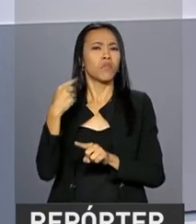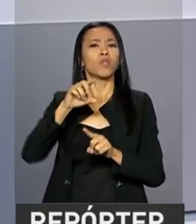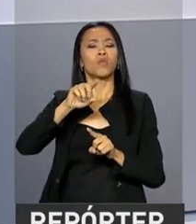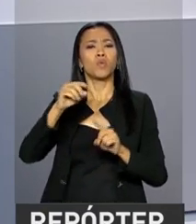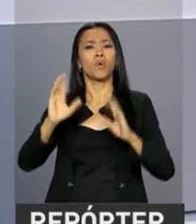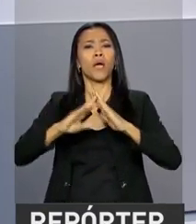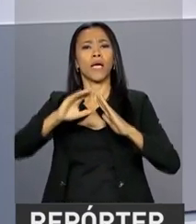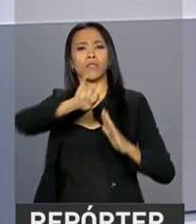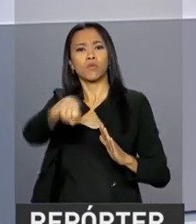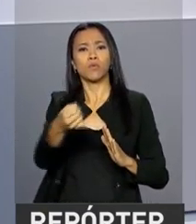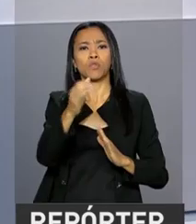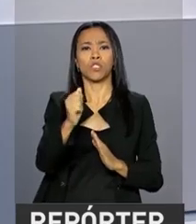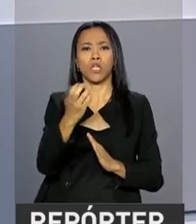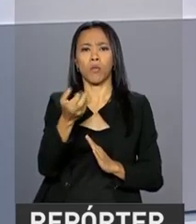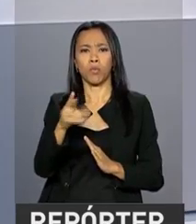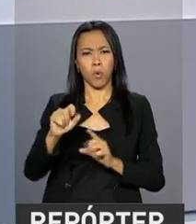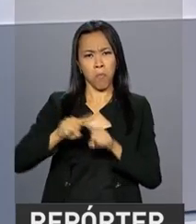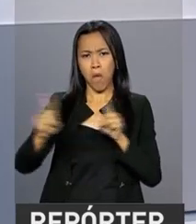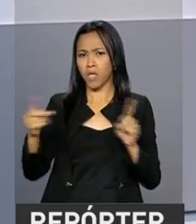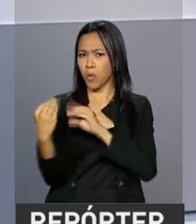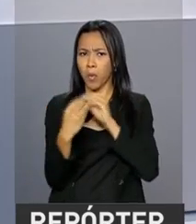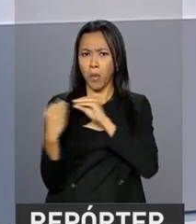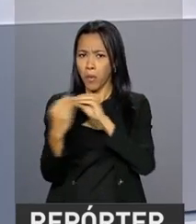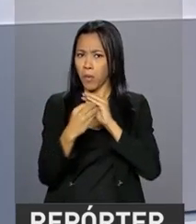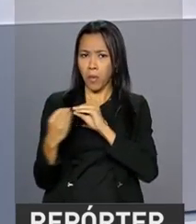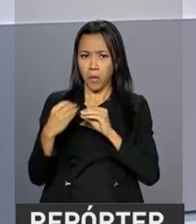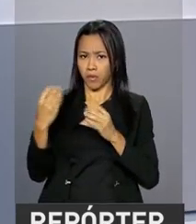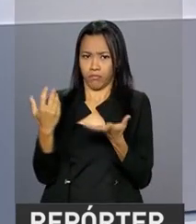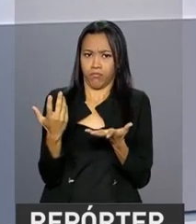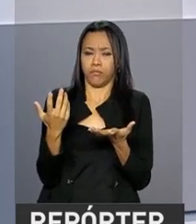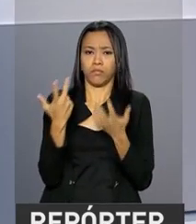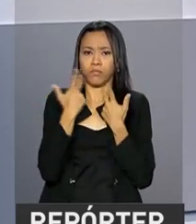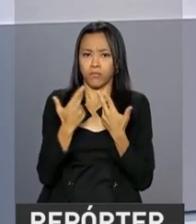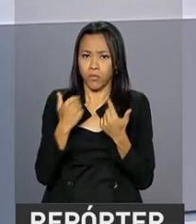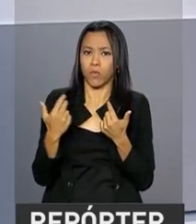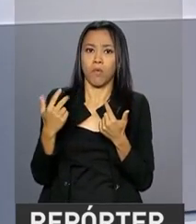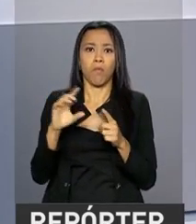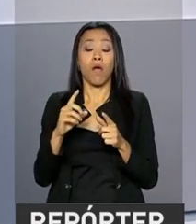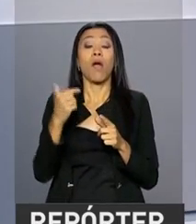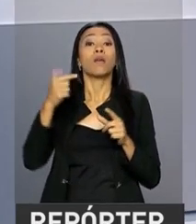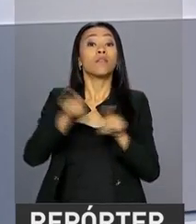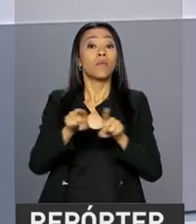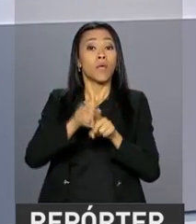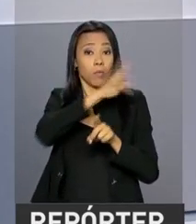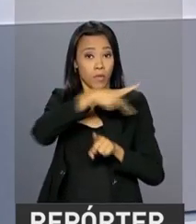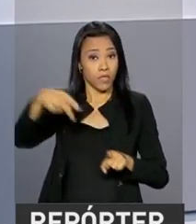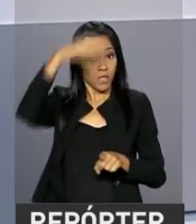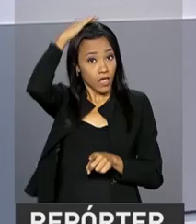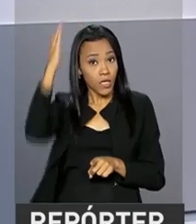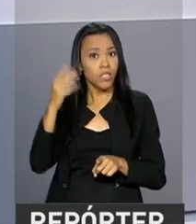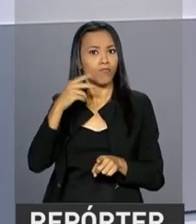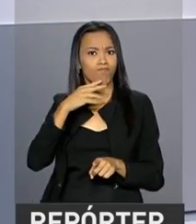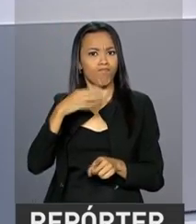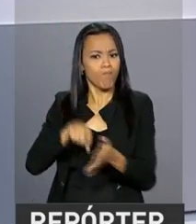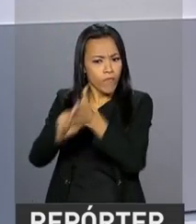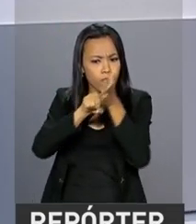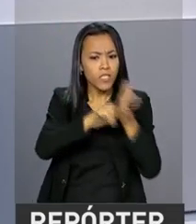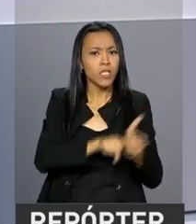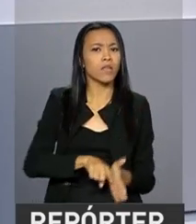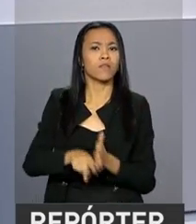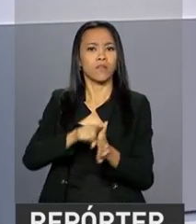no diálogo nada que comprometesse a conduta do presidente da República. O presidente defende ampla e profunda investigação para